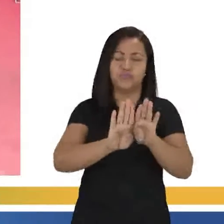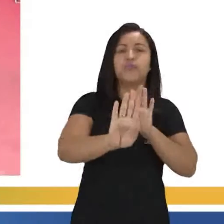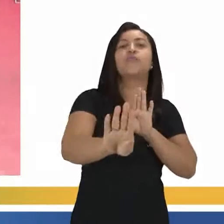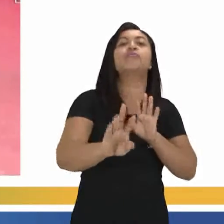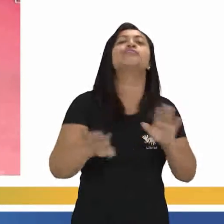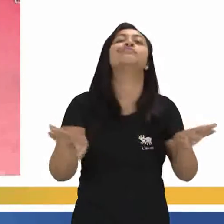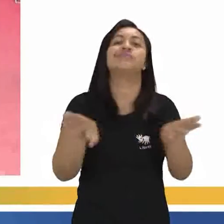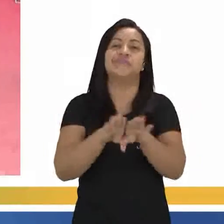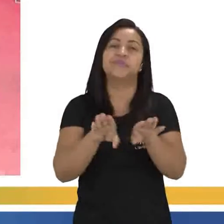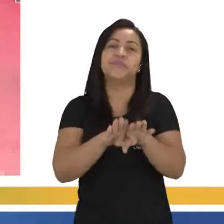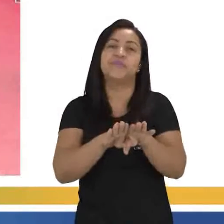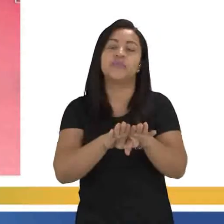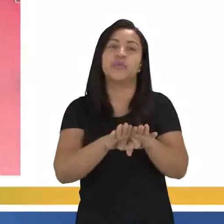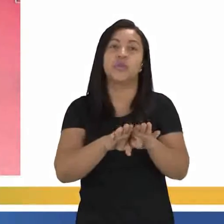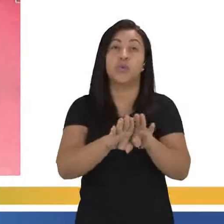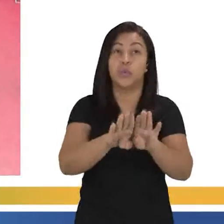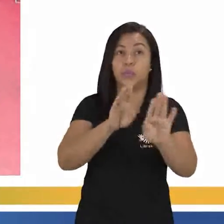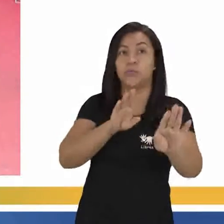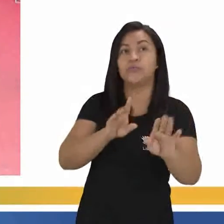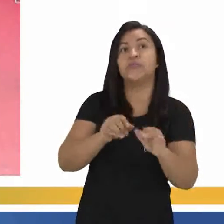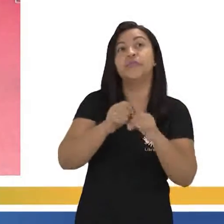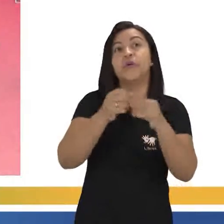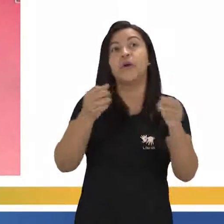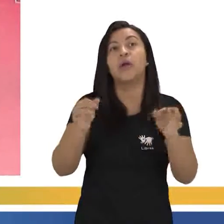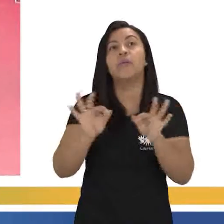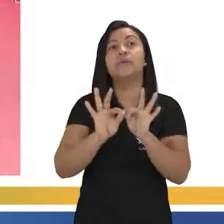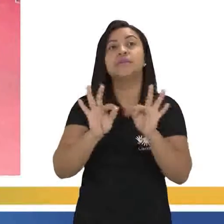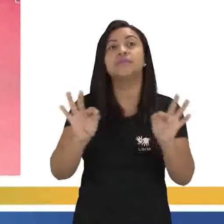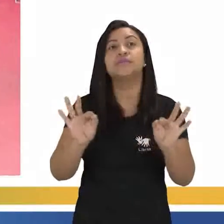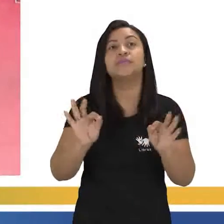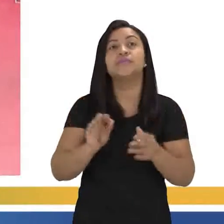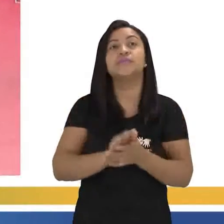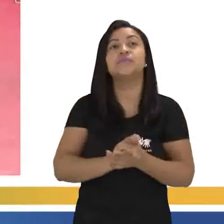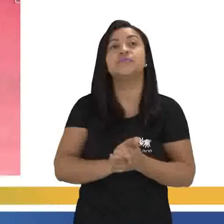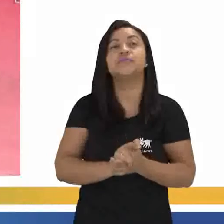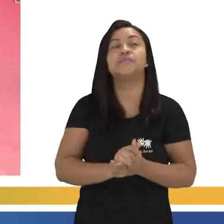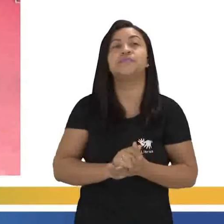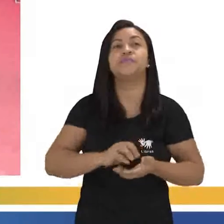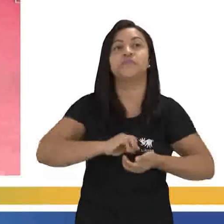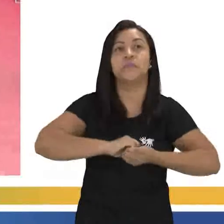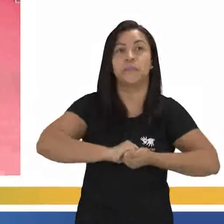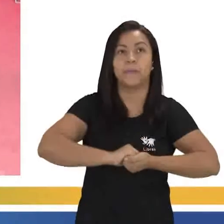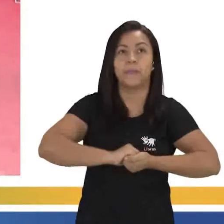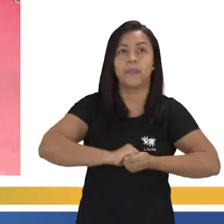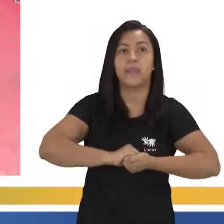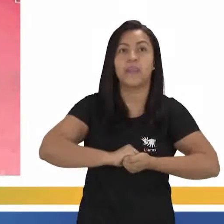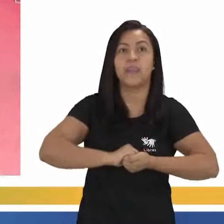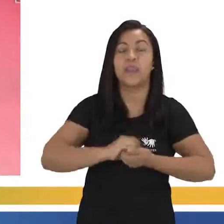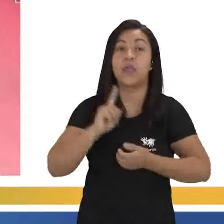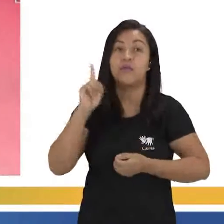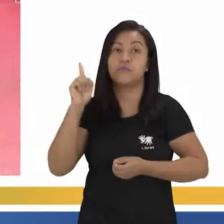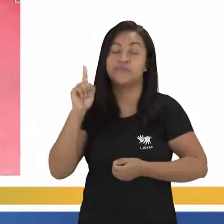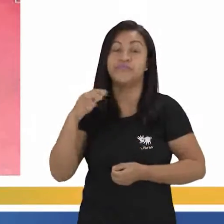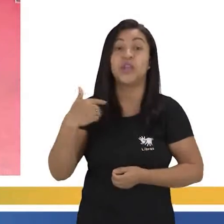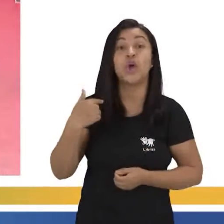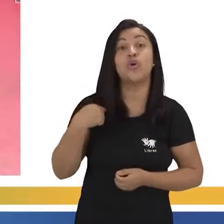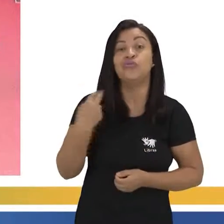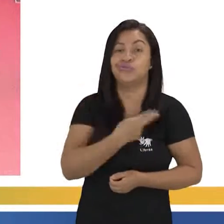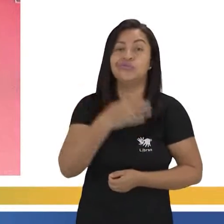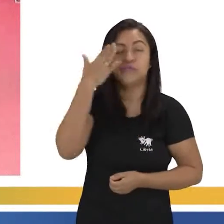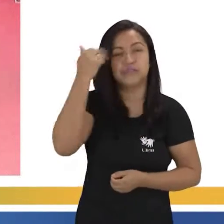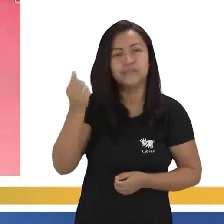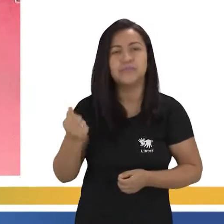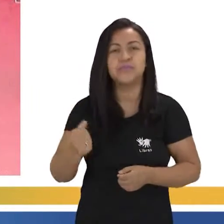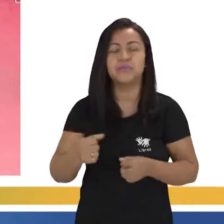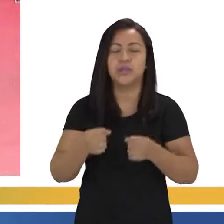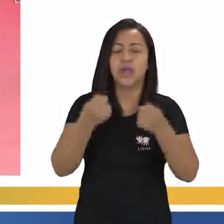é determinado pela seguinte equação. O impulso é igual à variação da quantidade de movimento. Nós sabemos que a quantidade